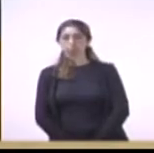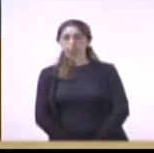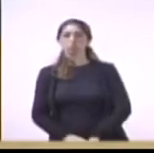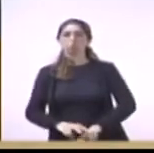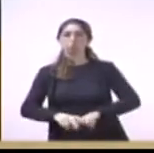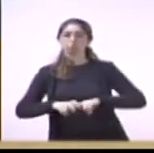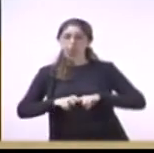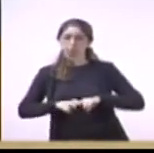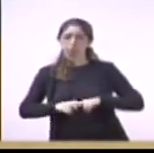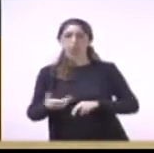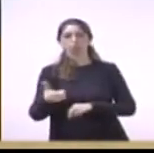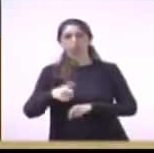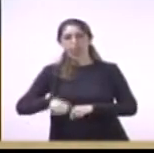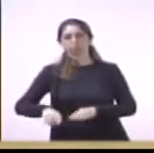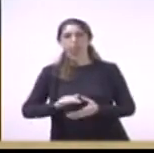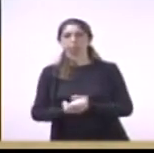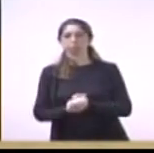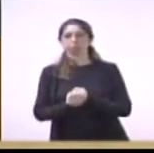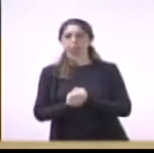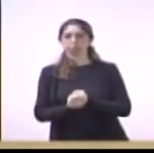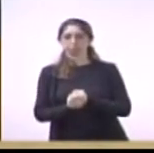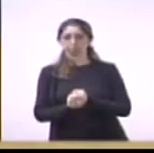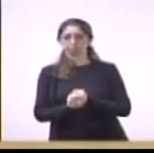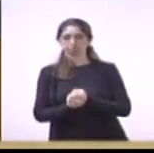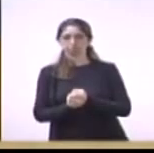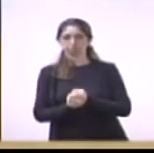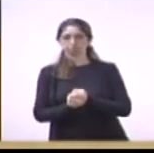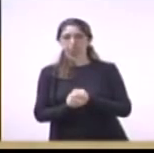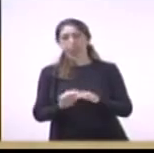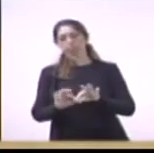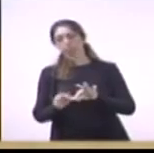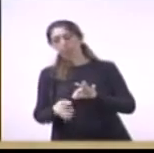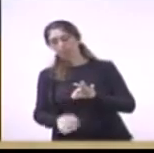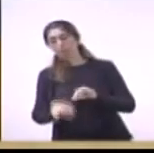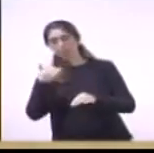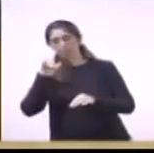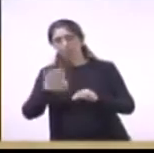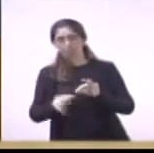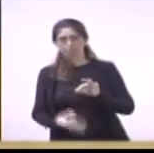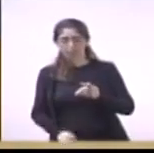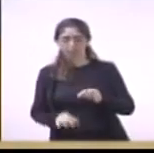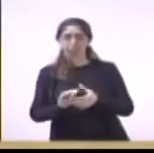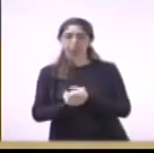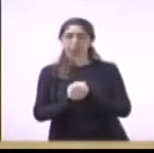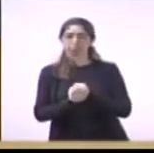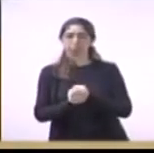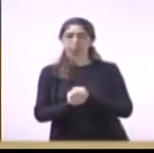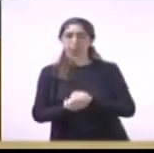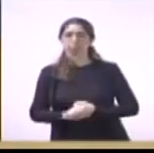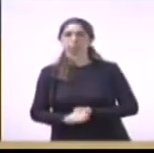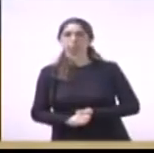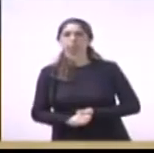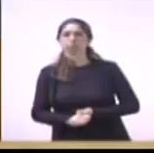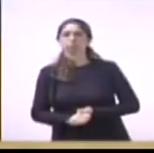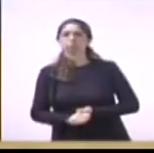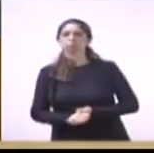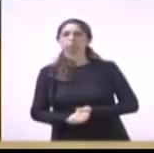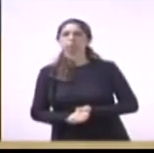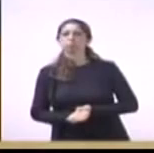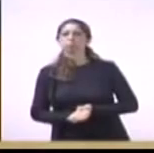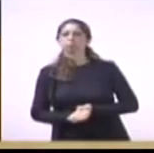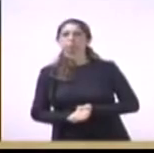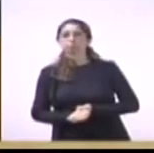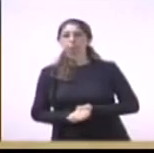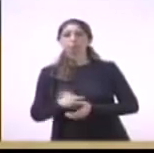quero dar os parabéns, para não deixar a coisa se estender, porque é o seguinte, quando eu vi, porque o que acontece?